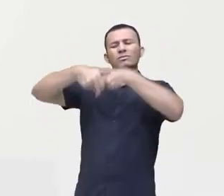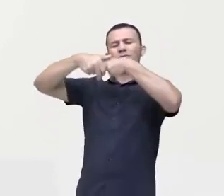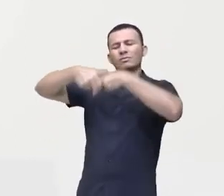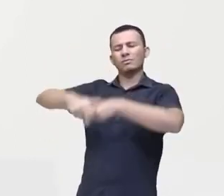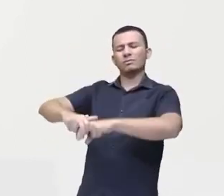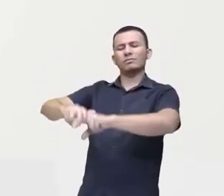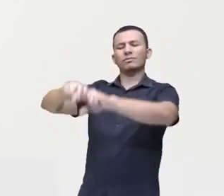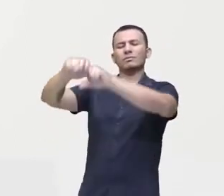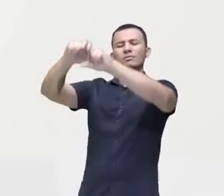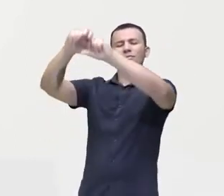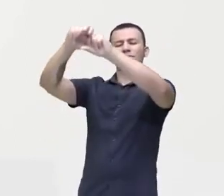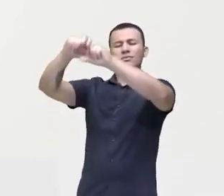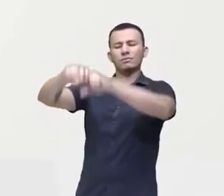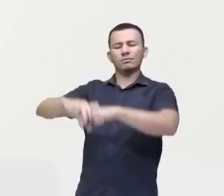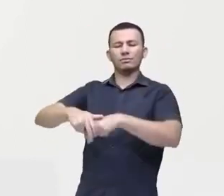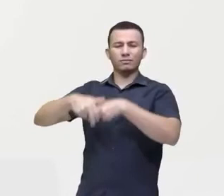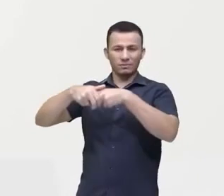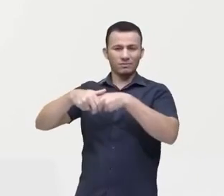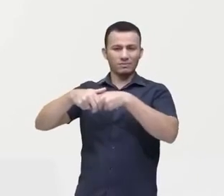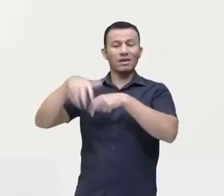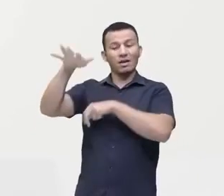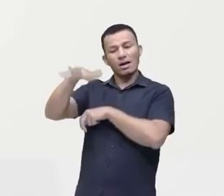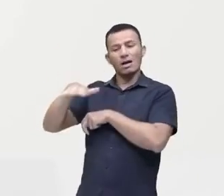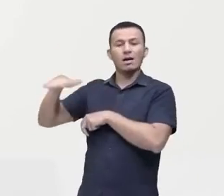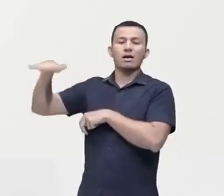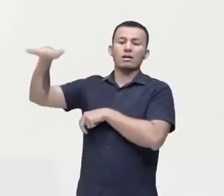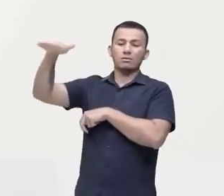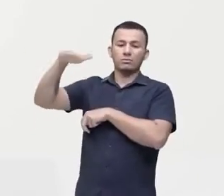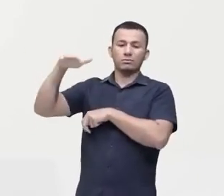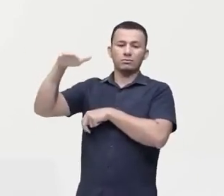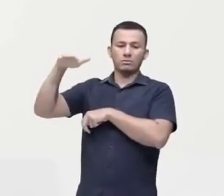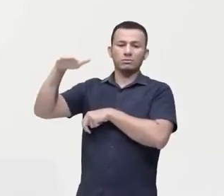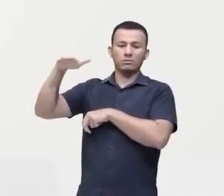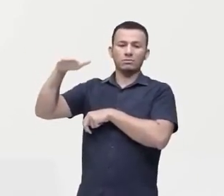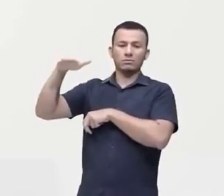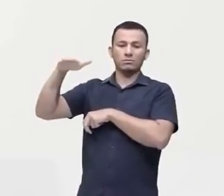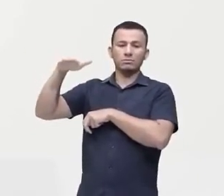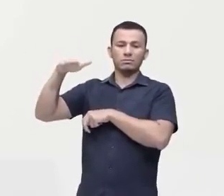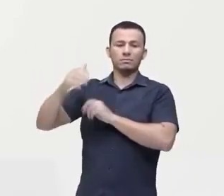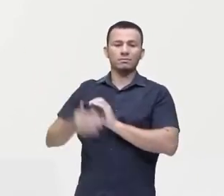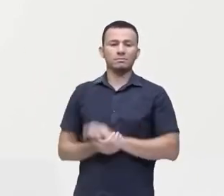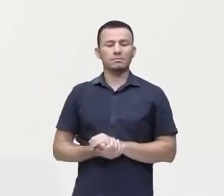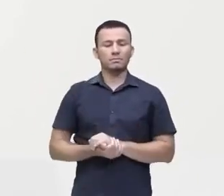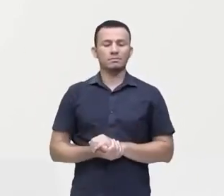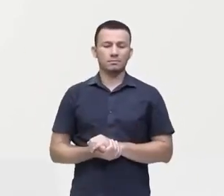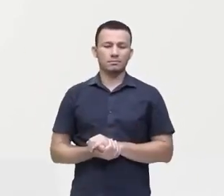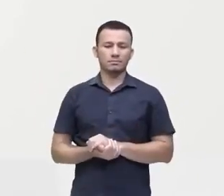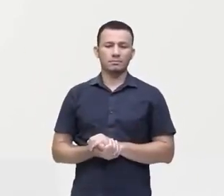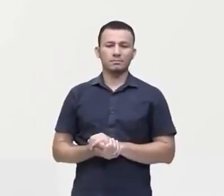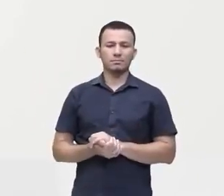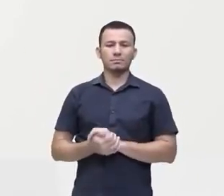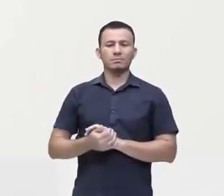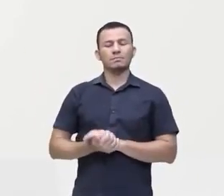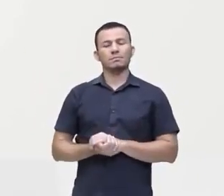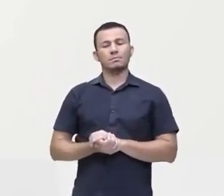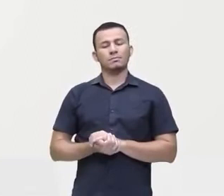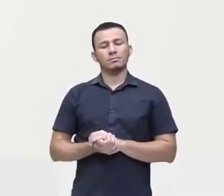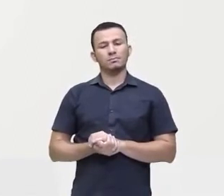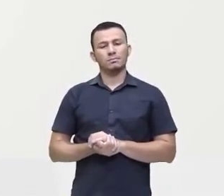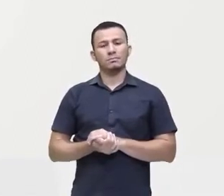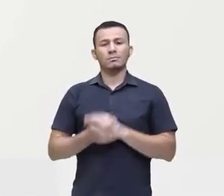alto. Aqui, ó, coleguinha, ó, está girando, mas ela está em